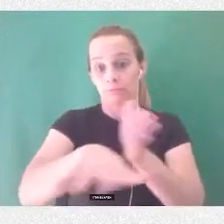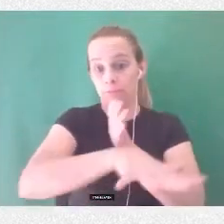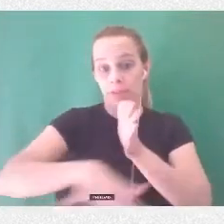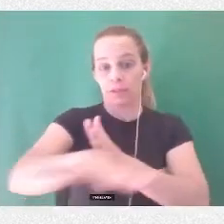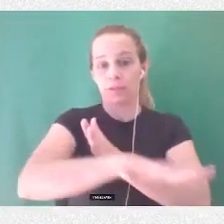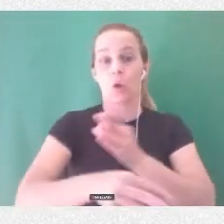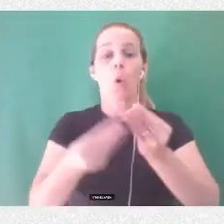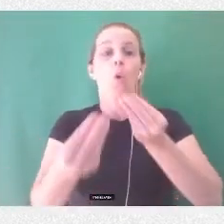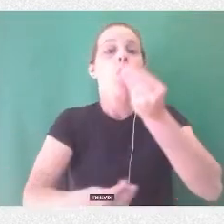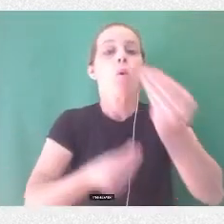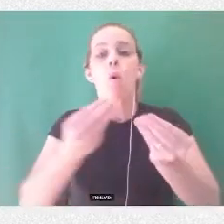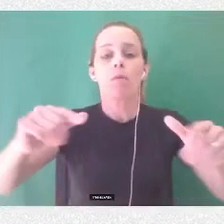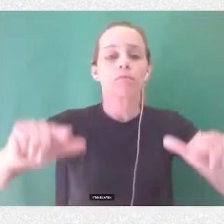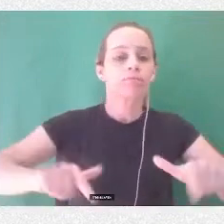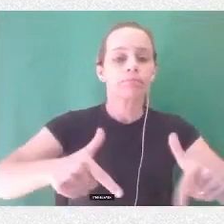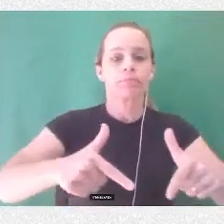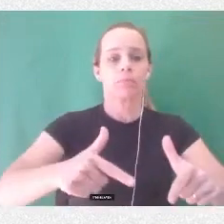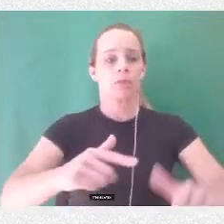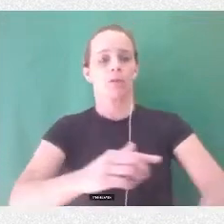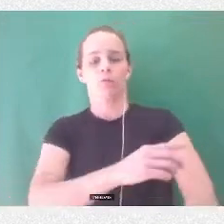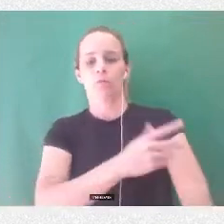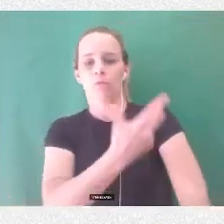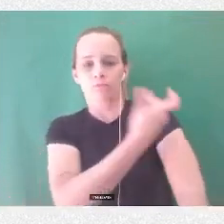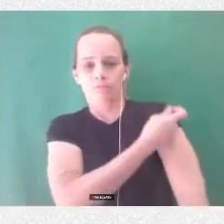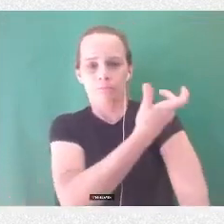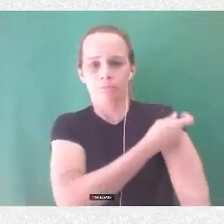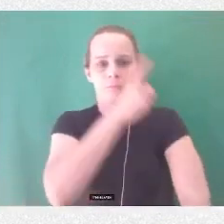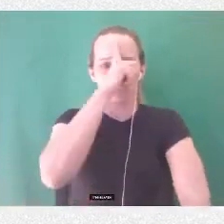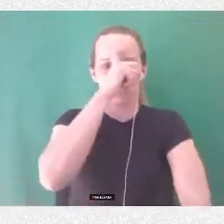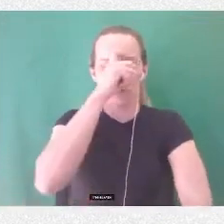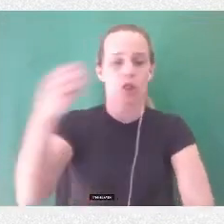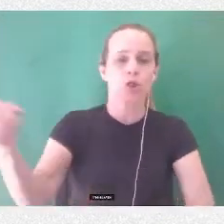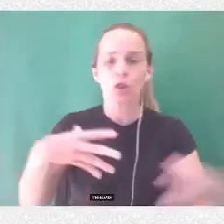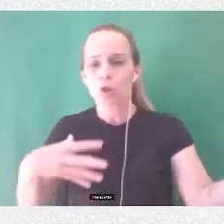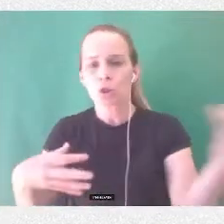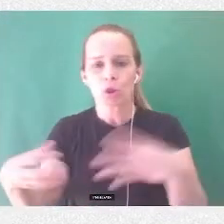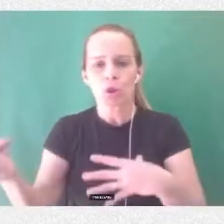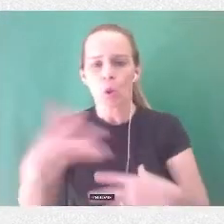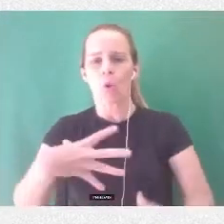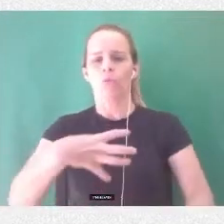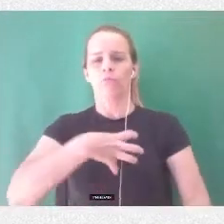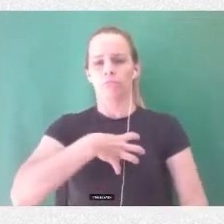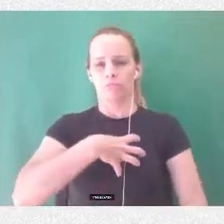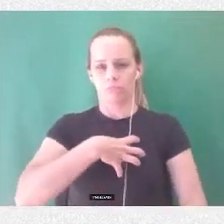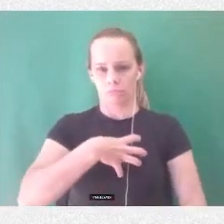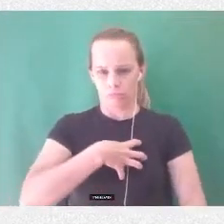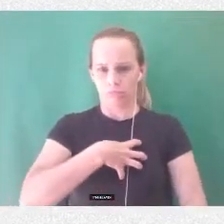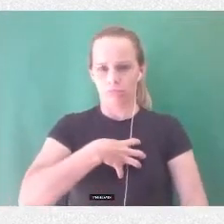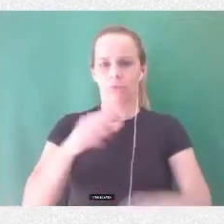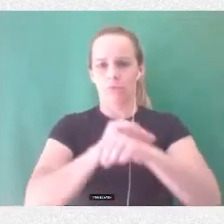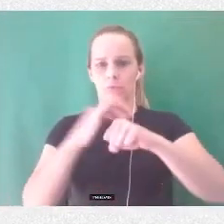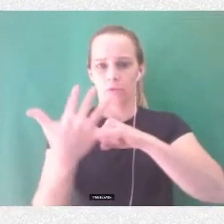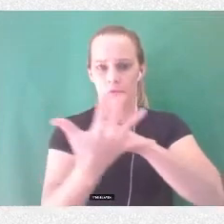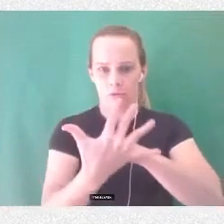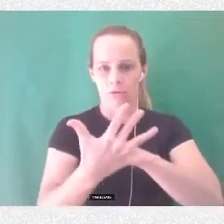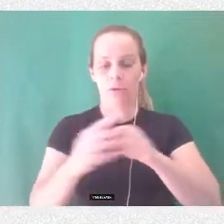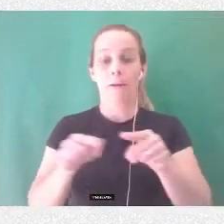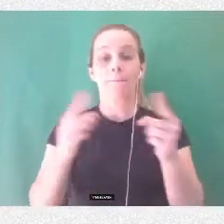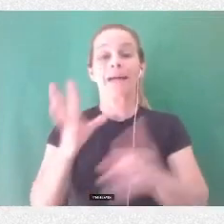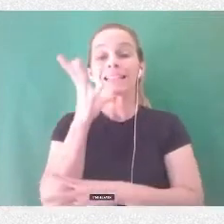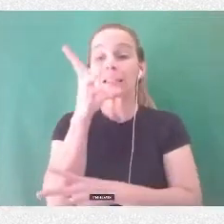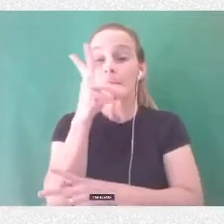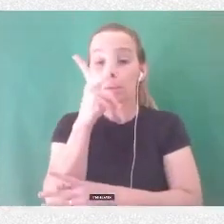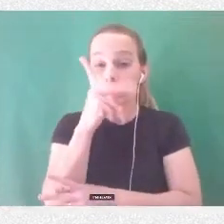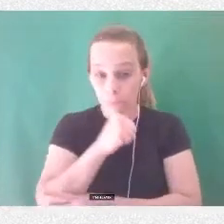impacto da vacina em hospitalizações, novas infecções, sintomas de Covid, elas demorarão, além